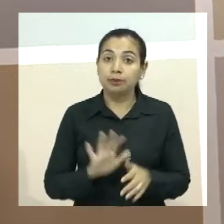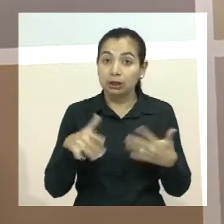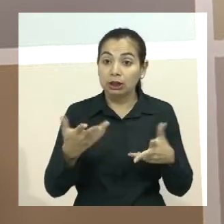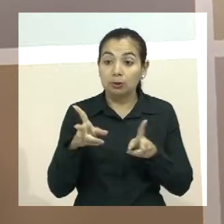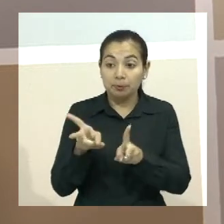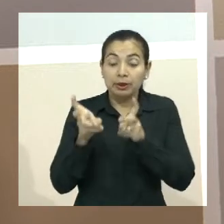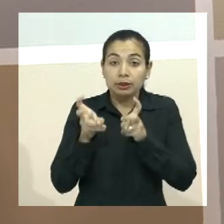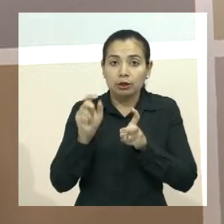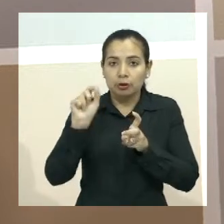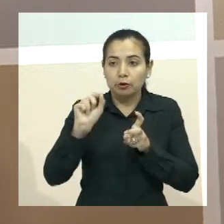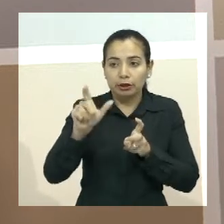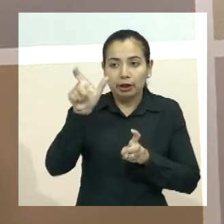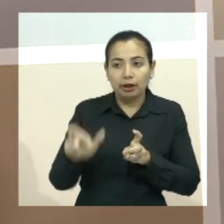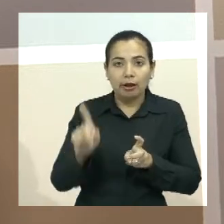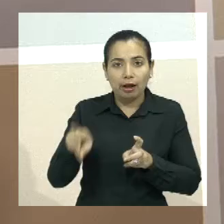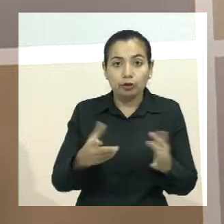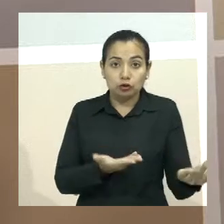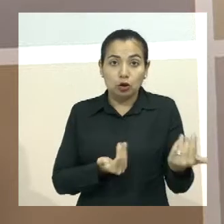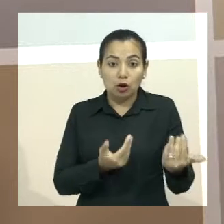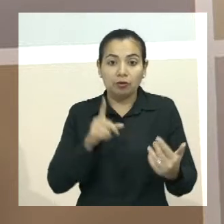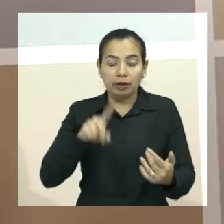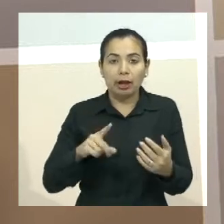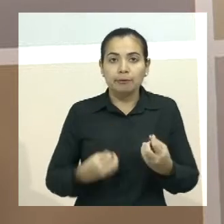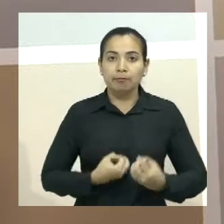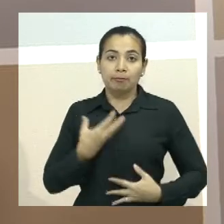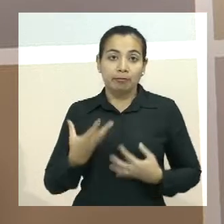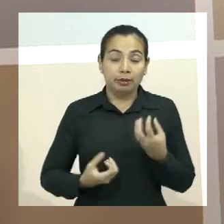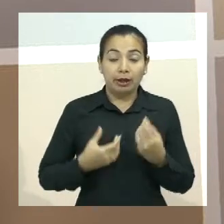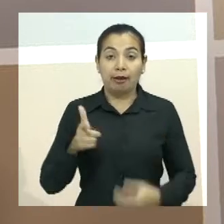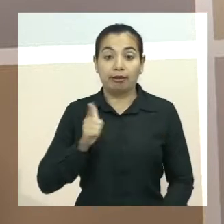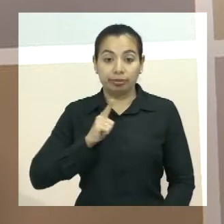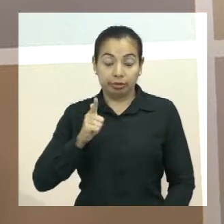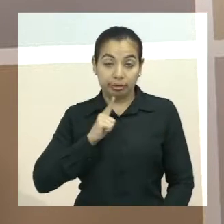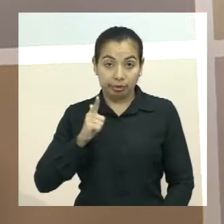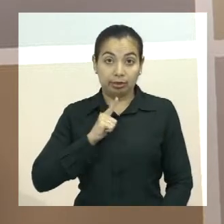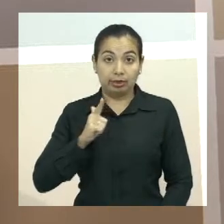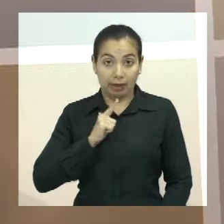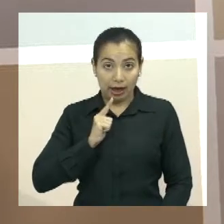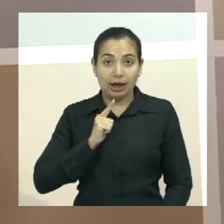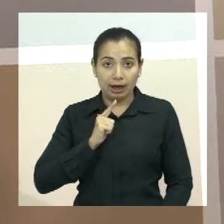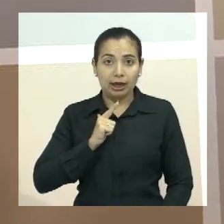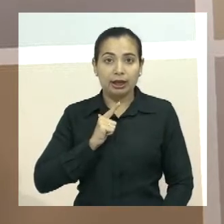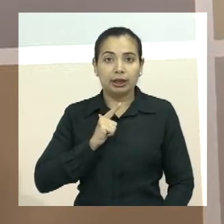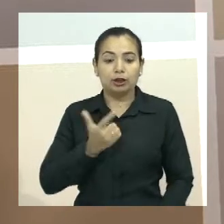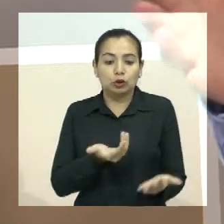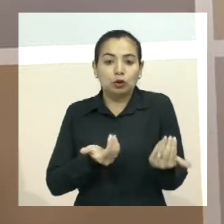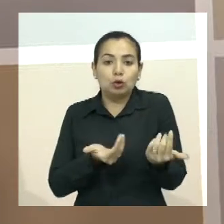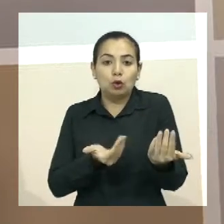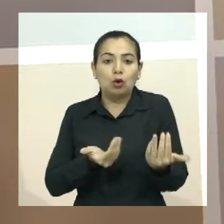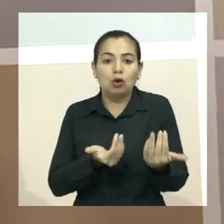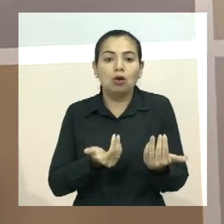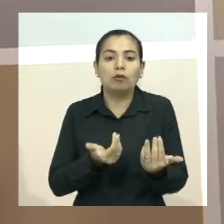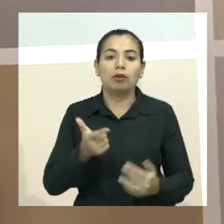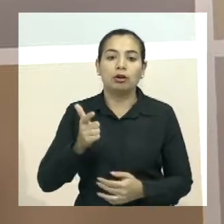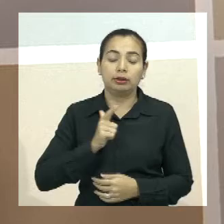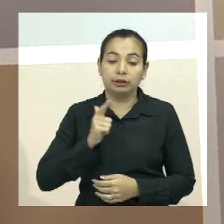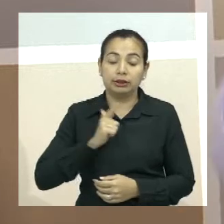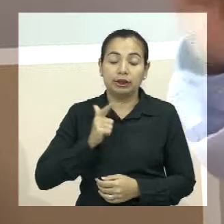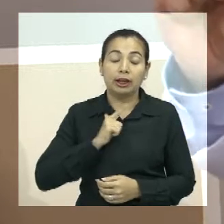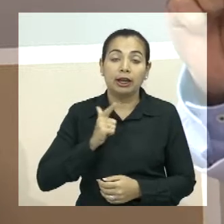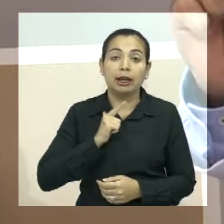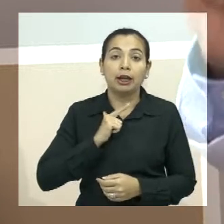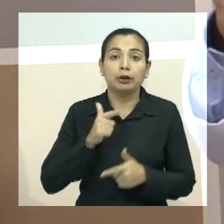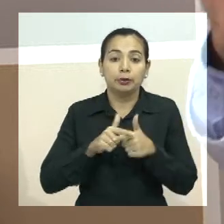mais precoce aquele jovem adentrava nesse mundo de sexualidade precoce, mais havia áreas do cérebro com atrofia.